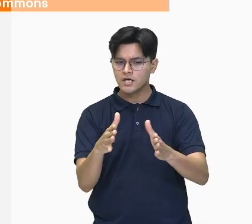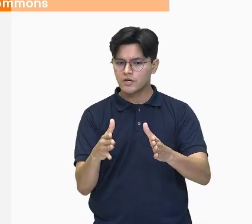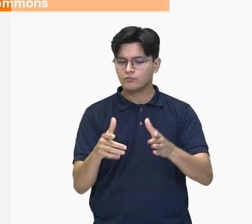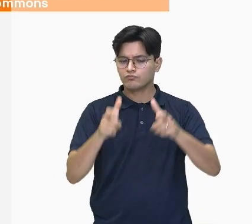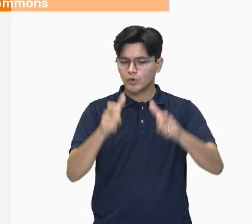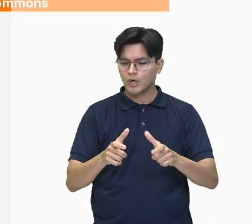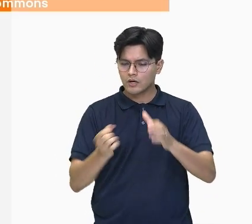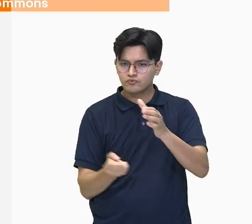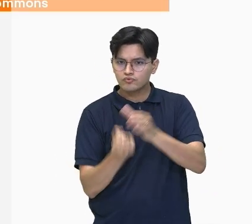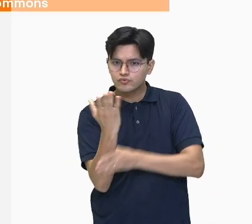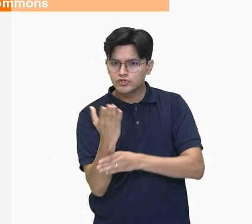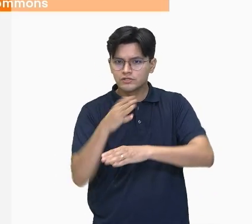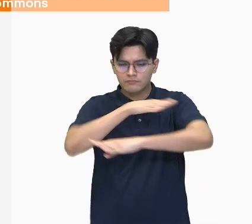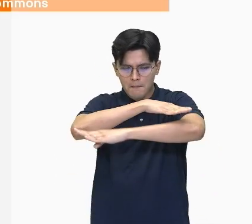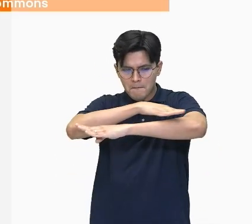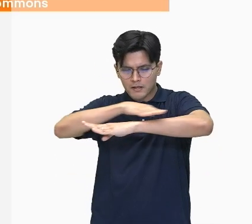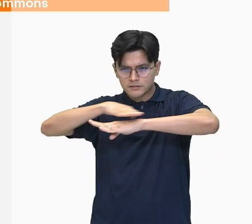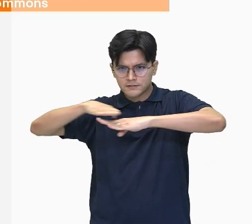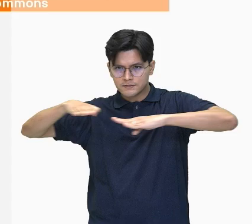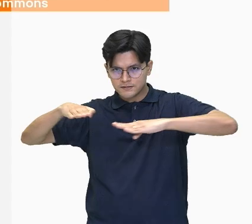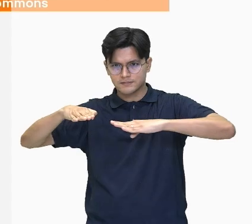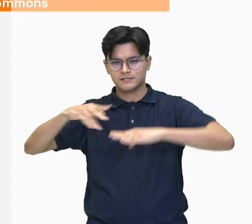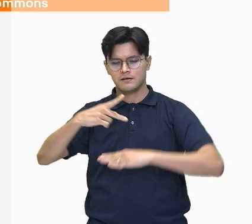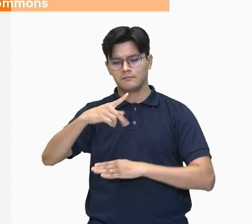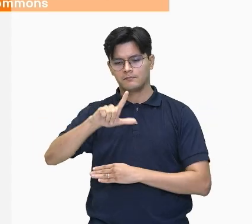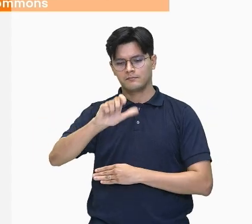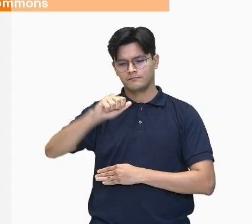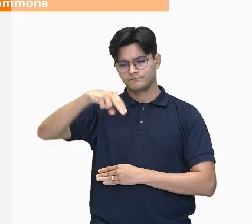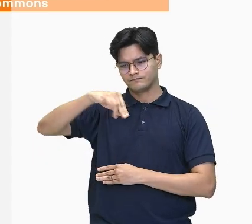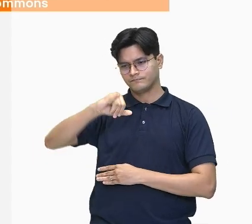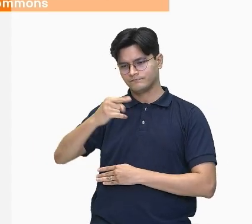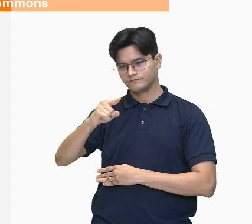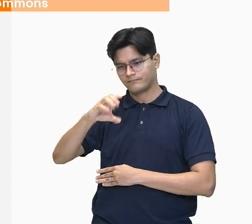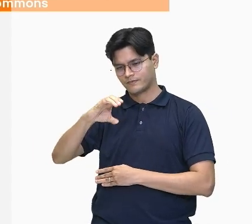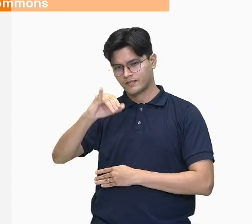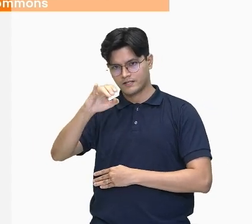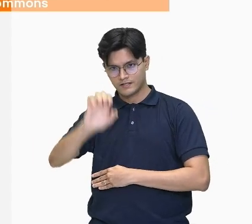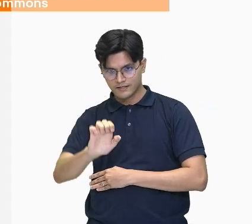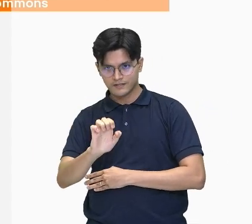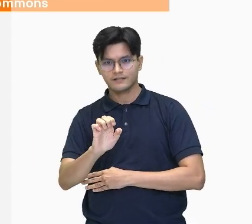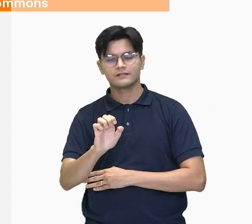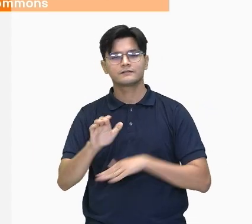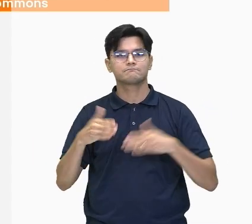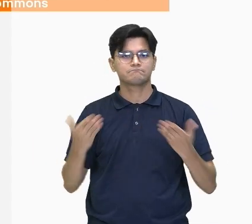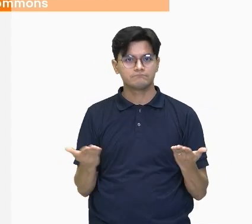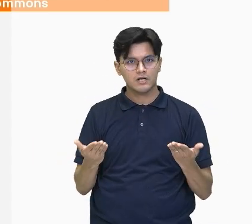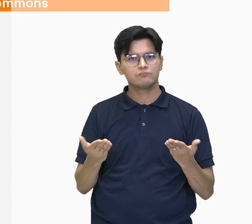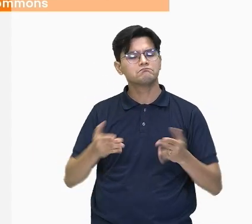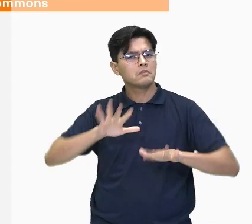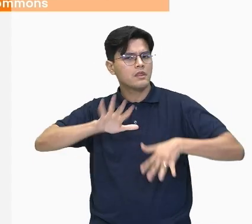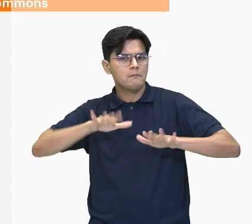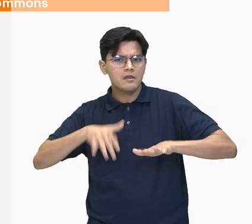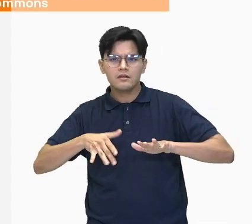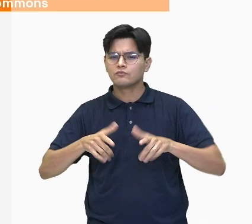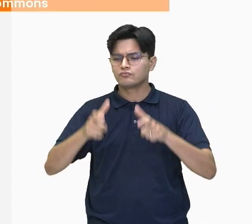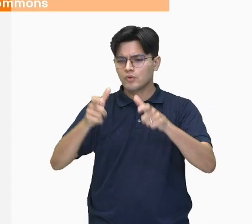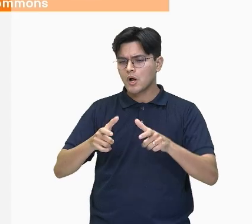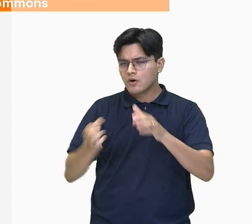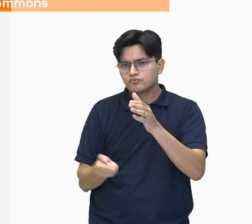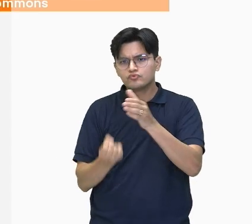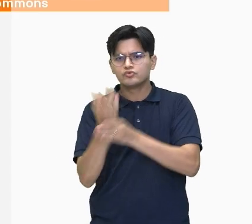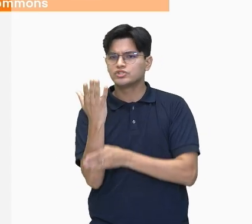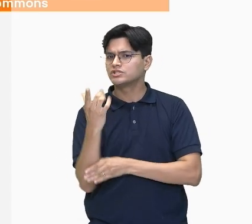na hidrografia da Amazônia, nós vamos encontrar rios de águas brancas, pretas e claras,